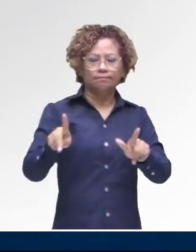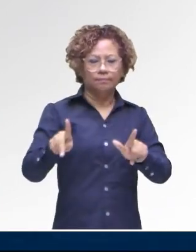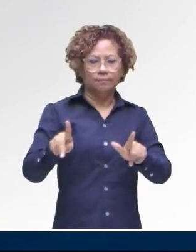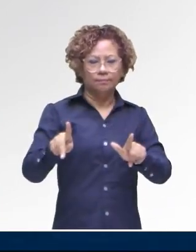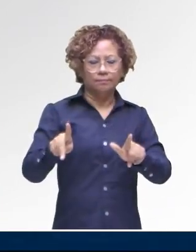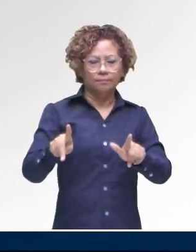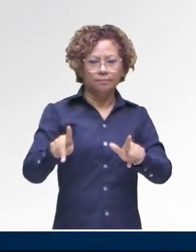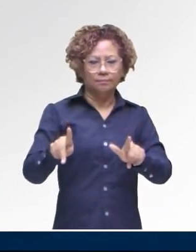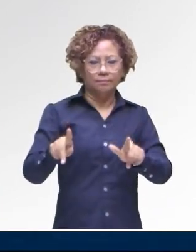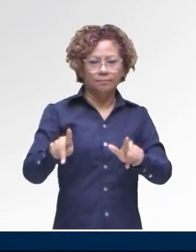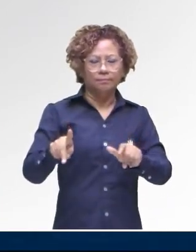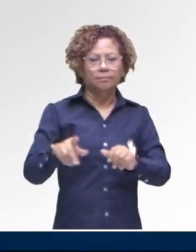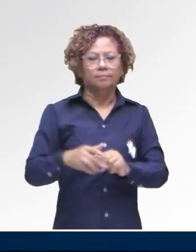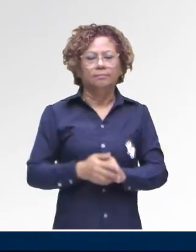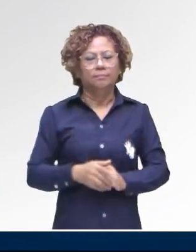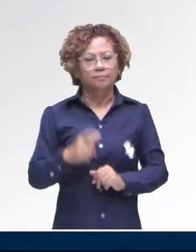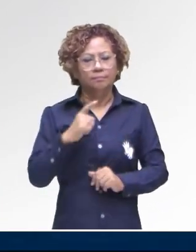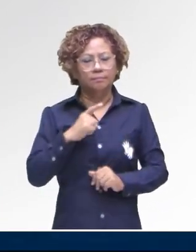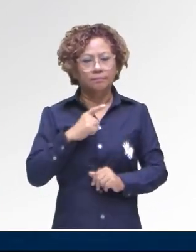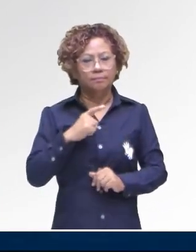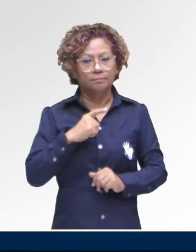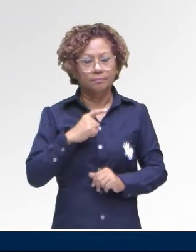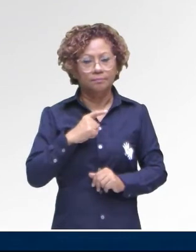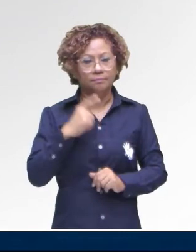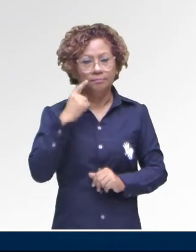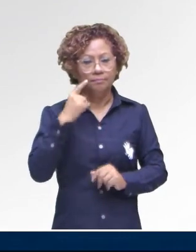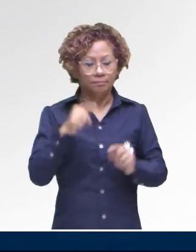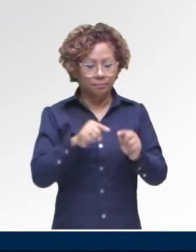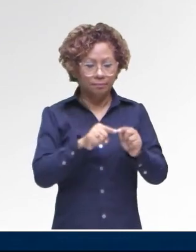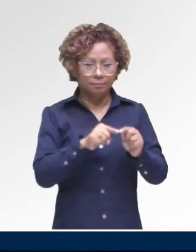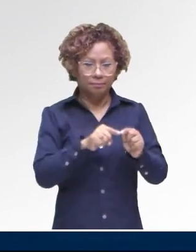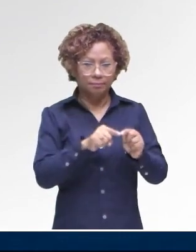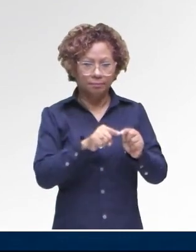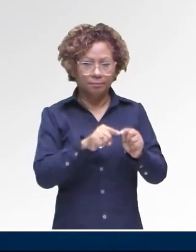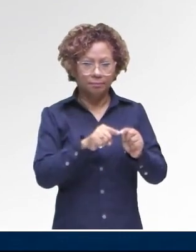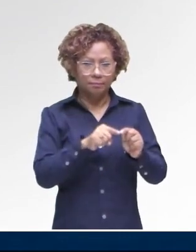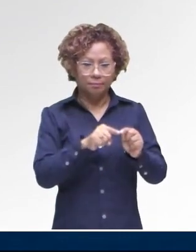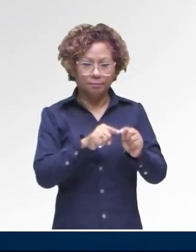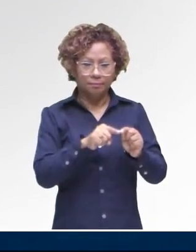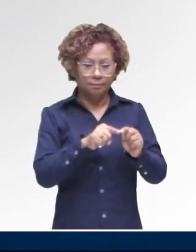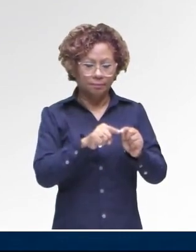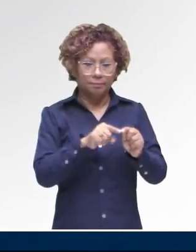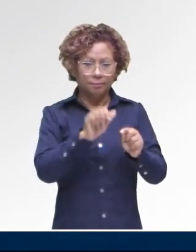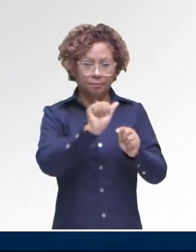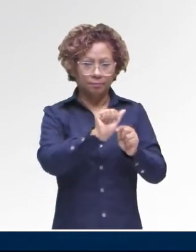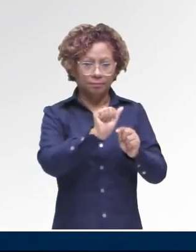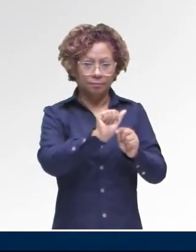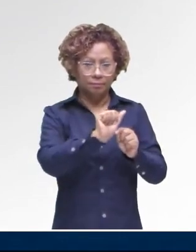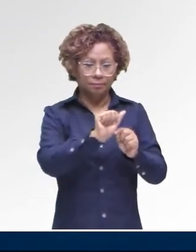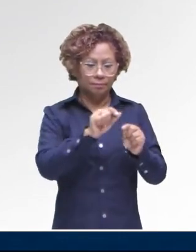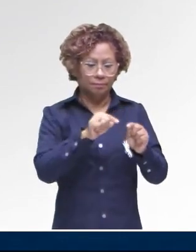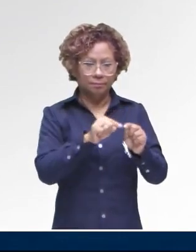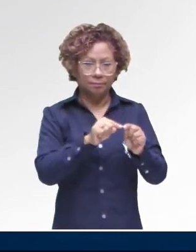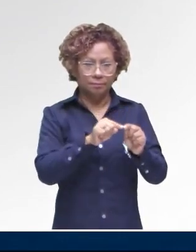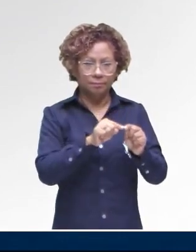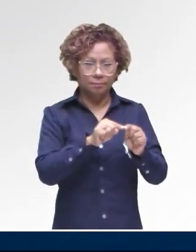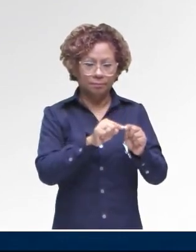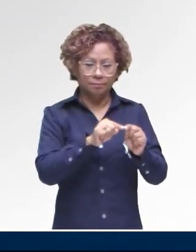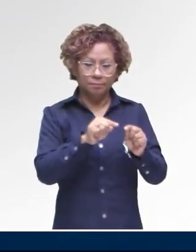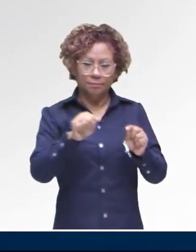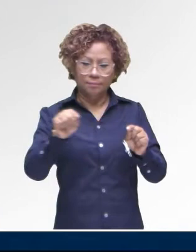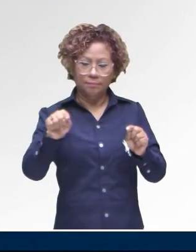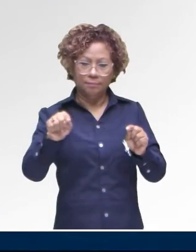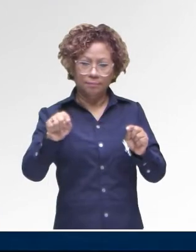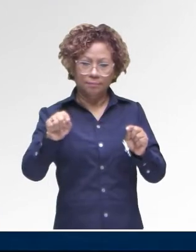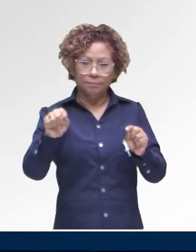uma única reta que os contém. Então, vamos lá. Colocamos o ponto A, ok? E agora vamos para um outro